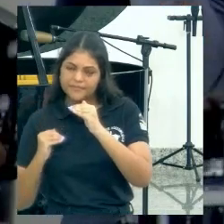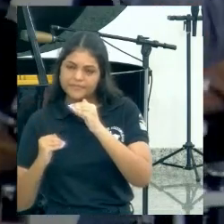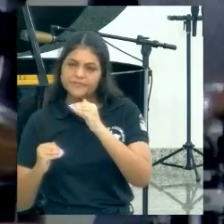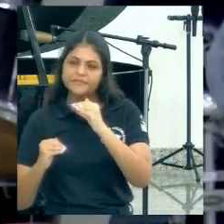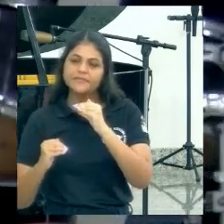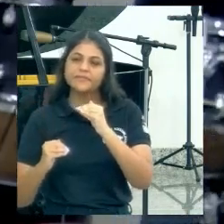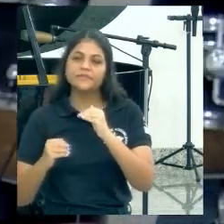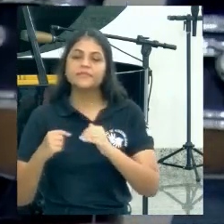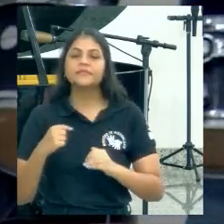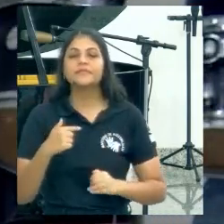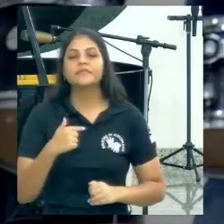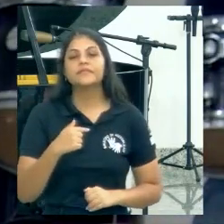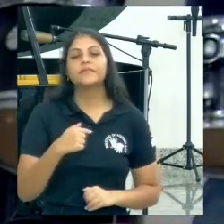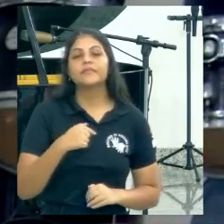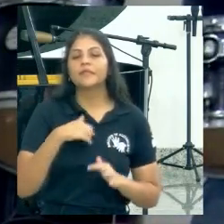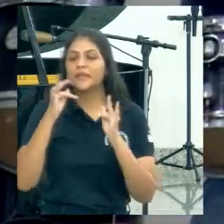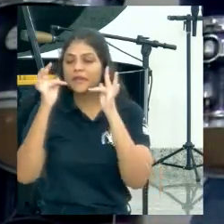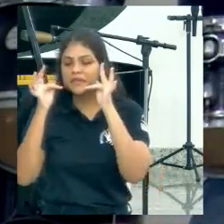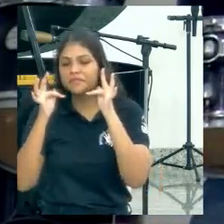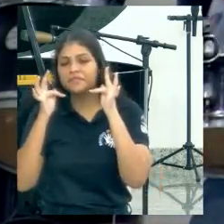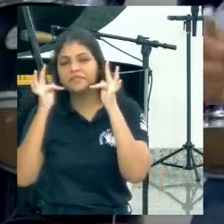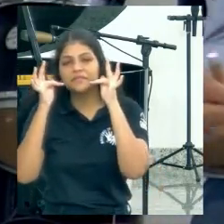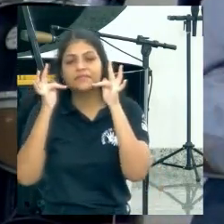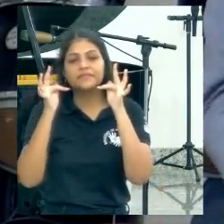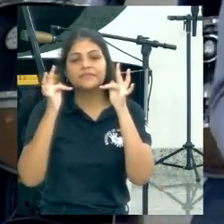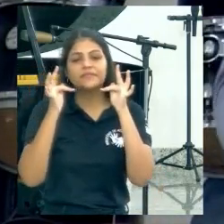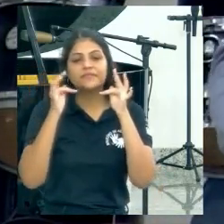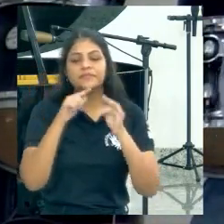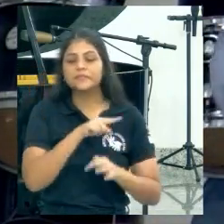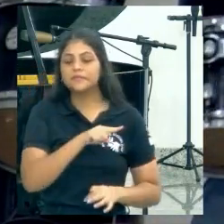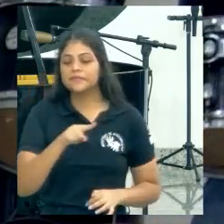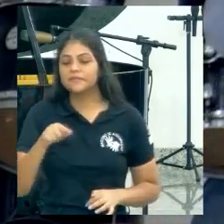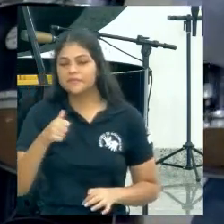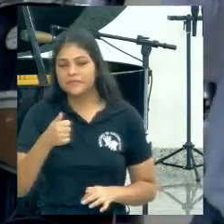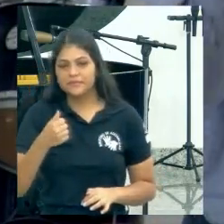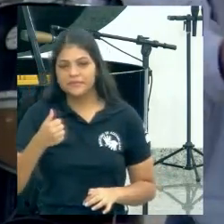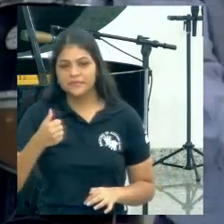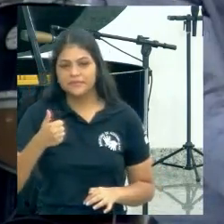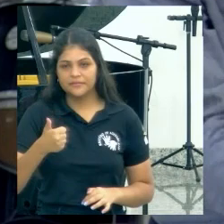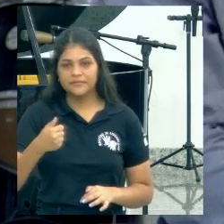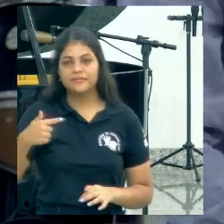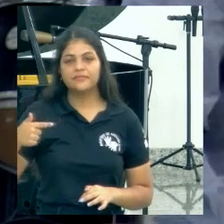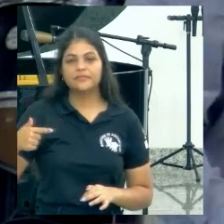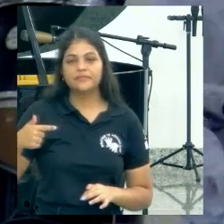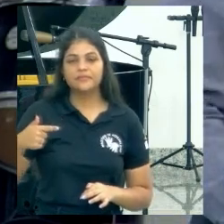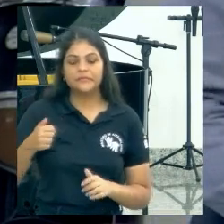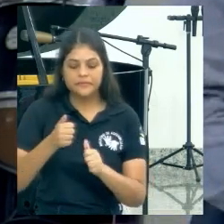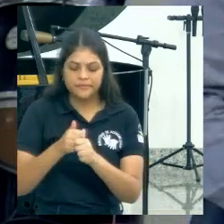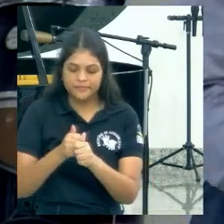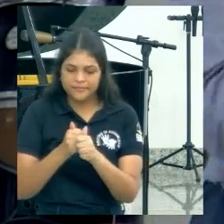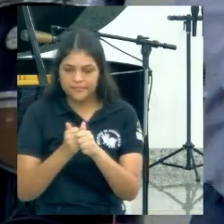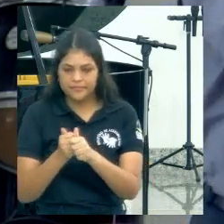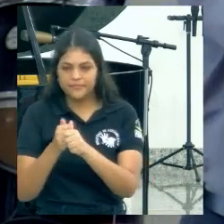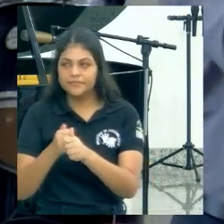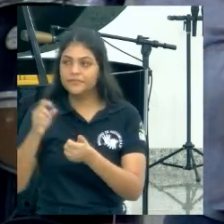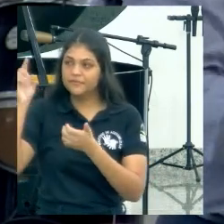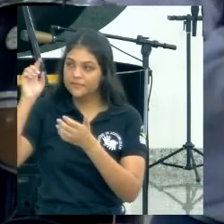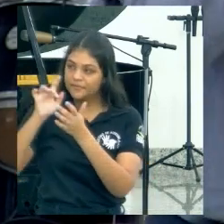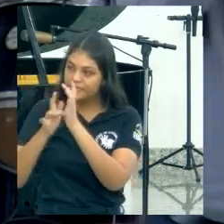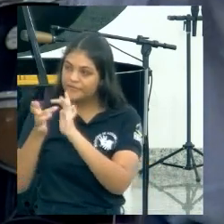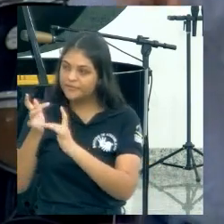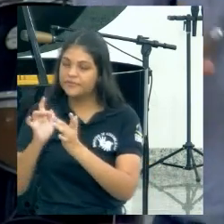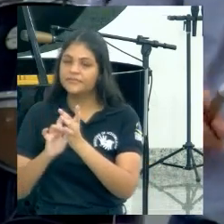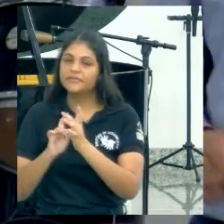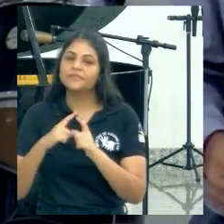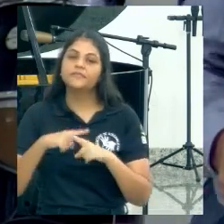uma testemunha ocular. Eu sei que eu não estava entre os 12. Eu sei que eu não andei com Jesus. Mas Eu